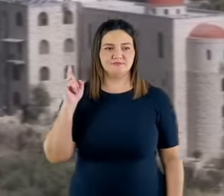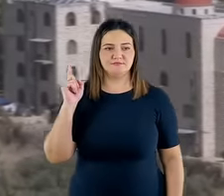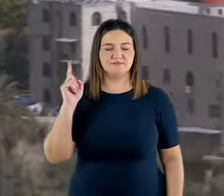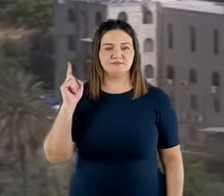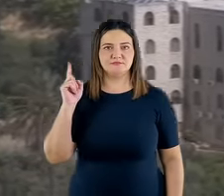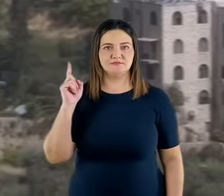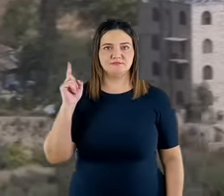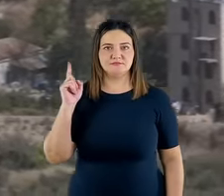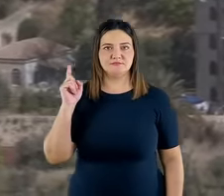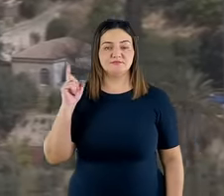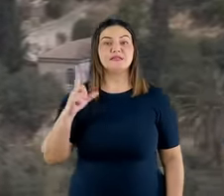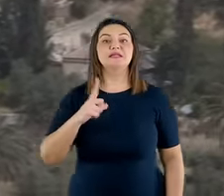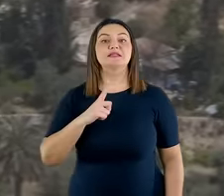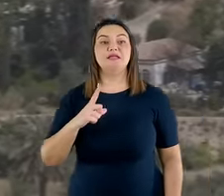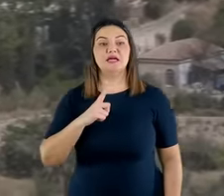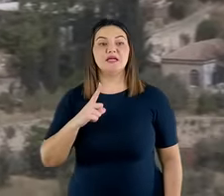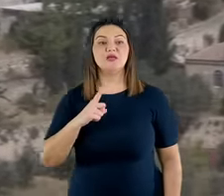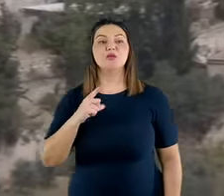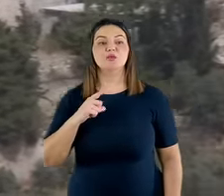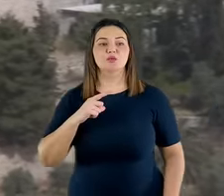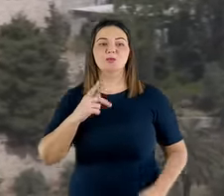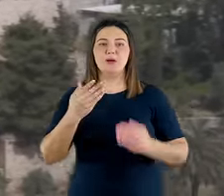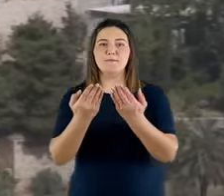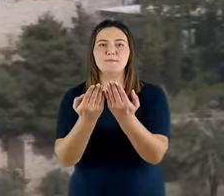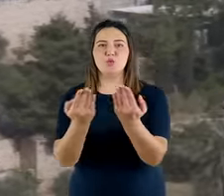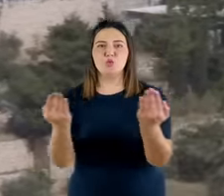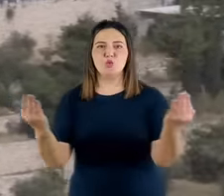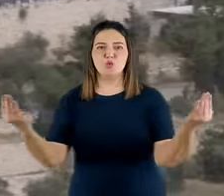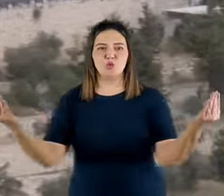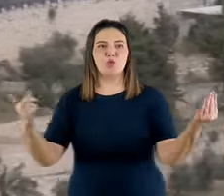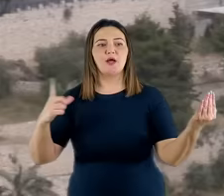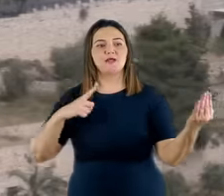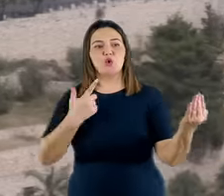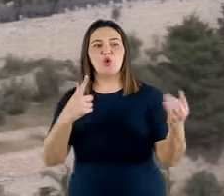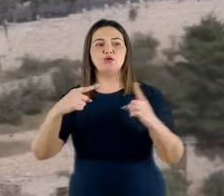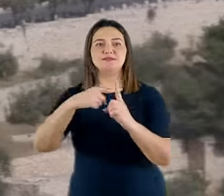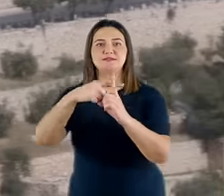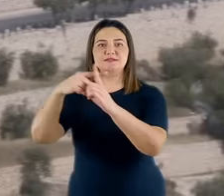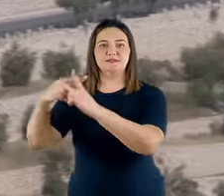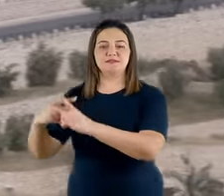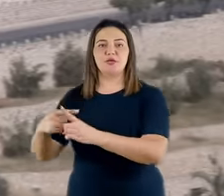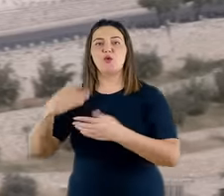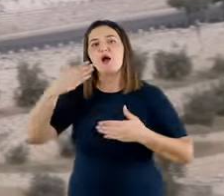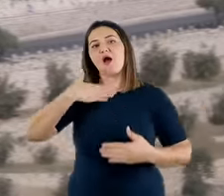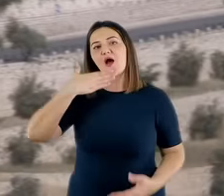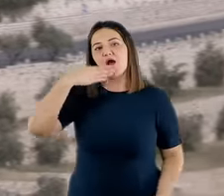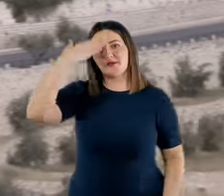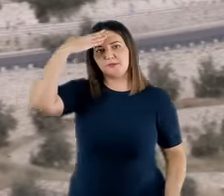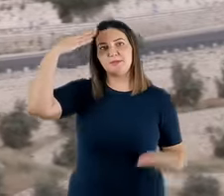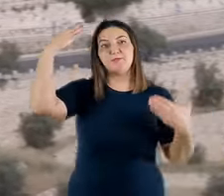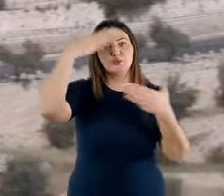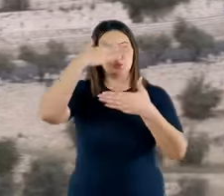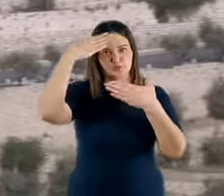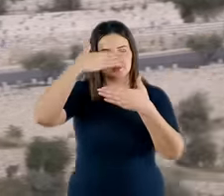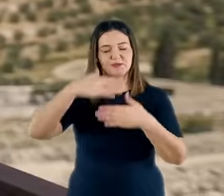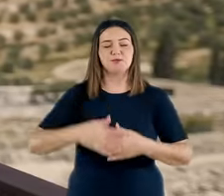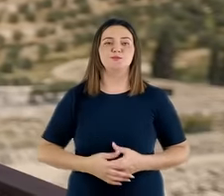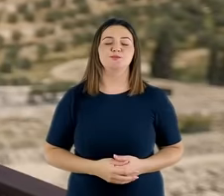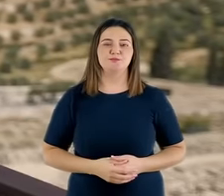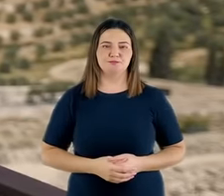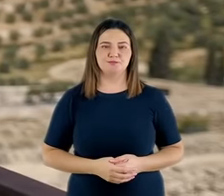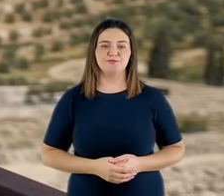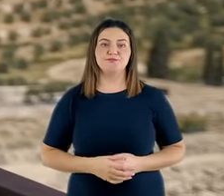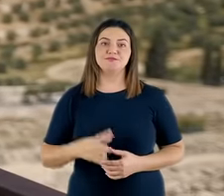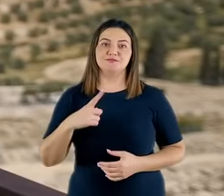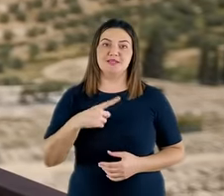logo na parte superior, você tem, costeando a muralha da cidade, um cemitério árabe, um cemitério muçulmano. Então você